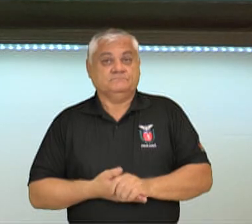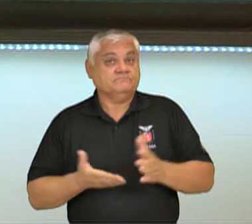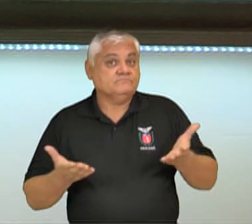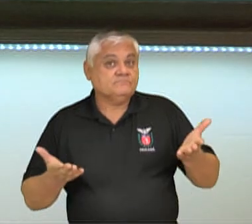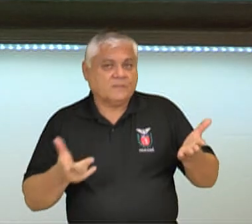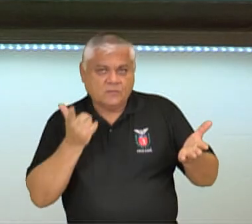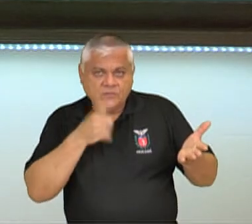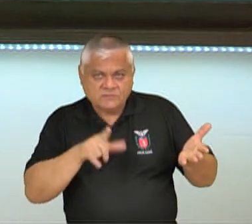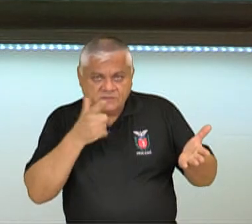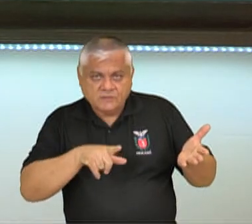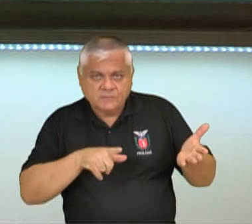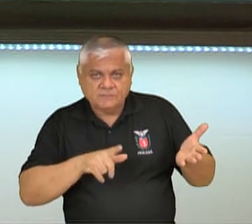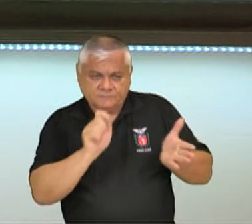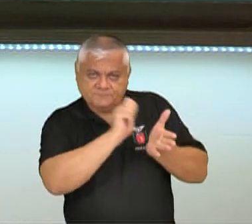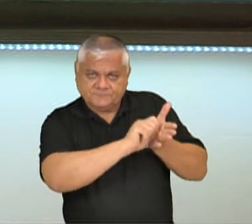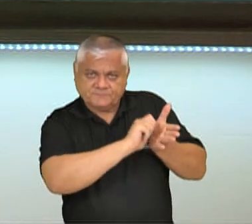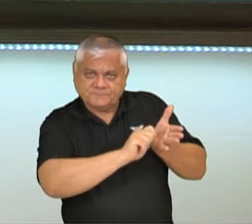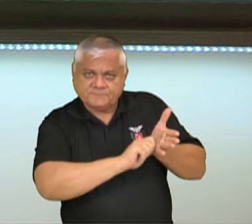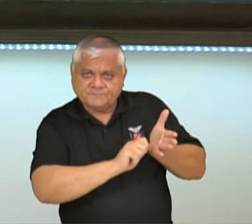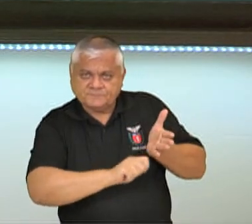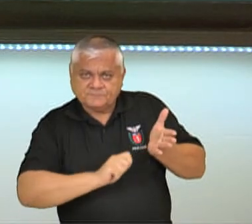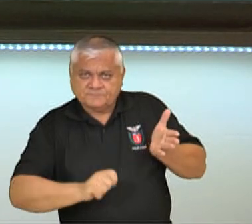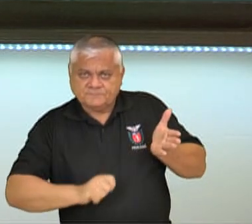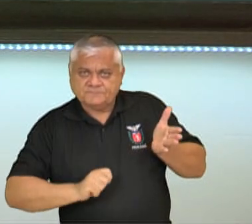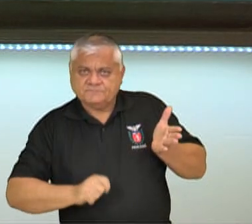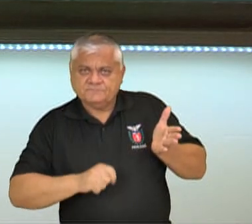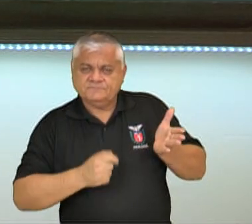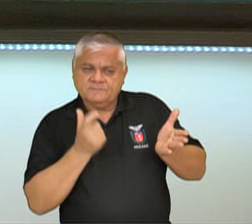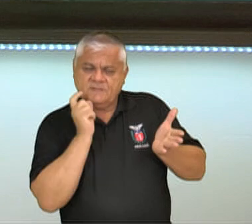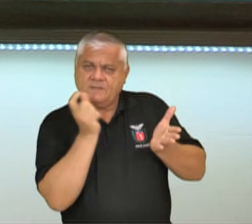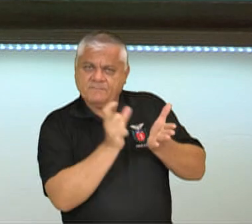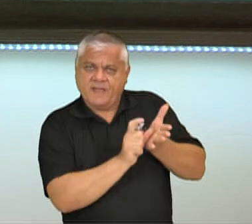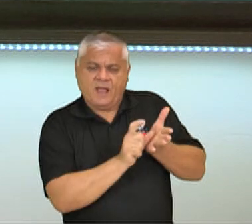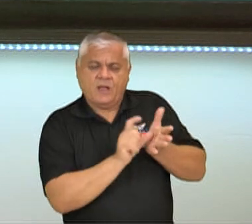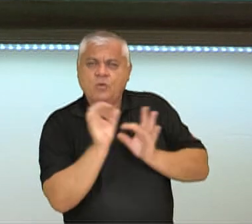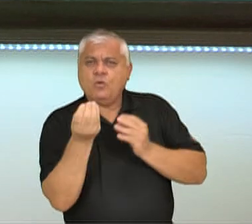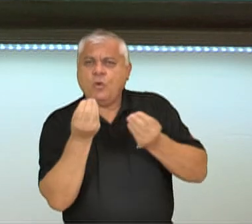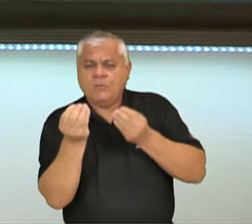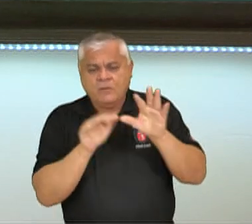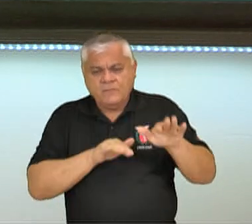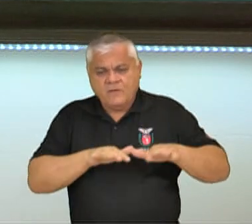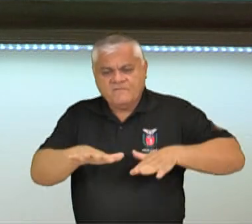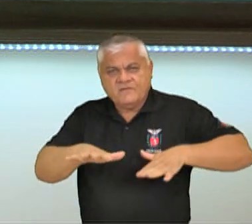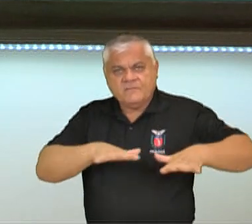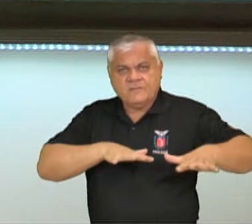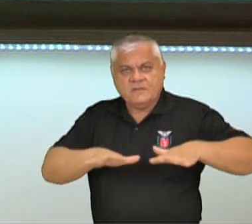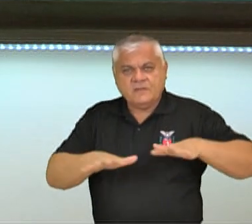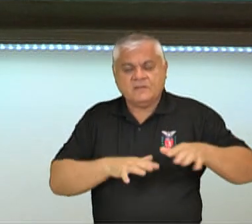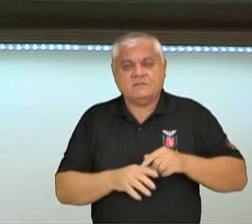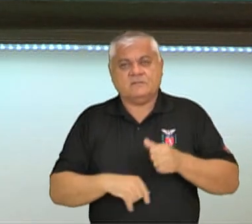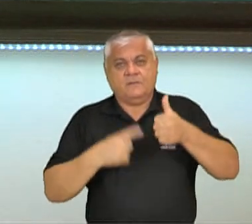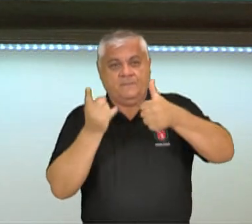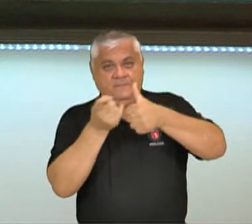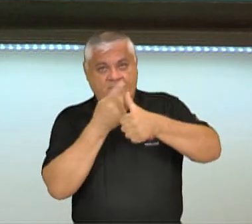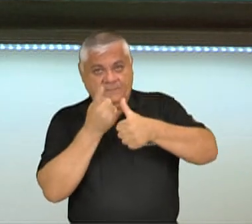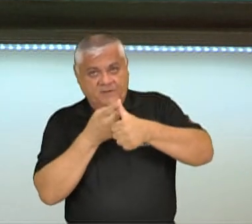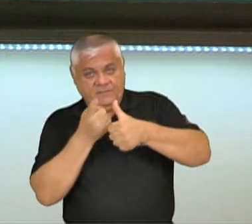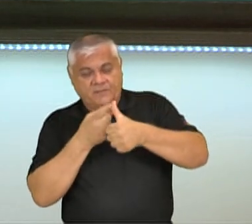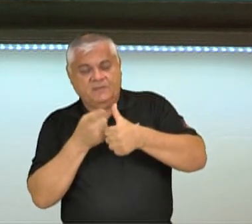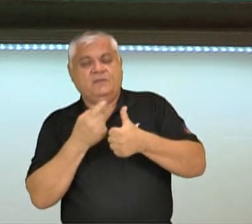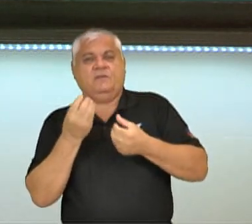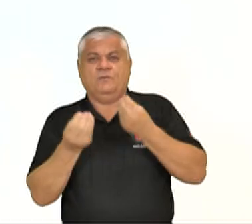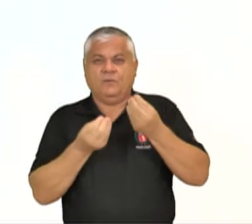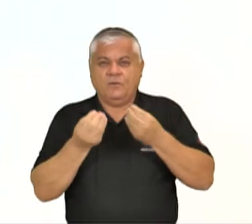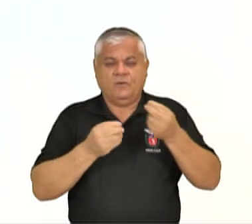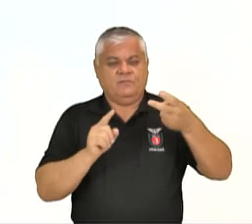E aí, você conseguiu, aí, com as suas palavras, escrevendo, descrever o movimento da ginga? Então, vem